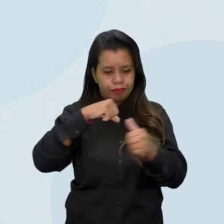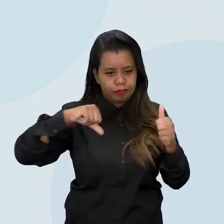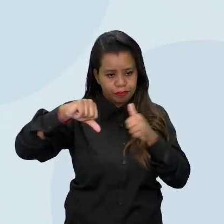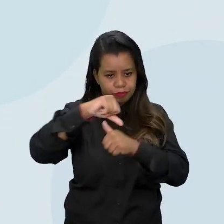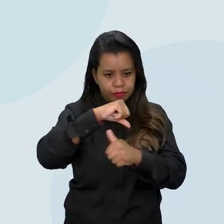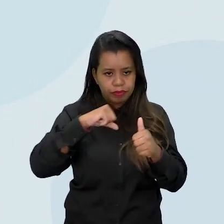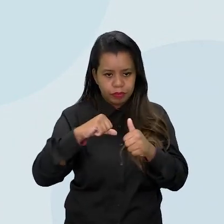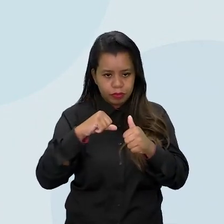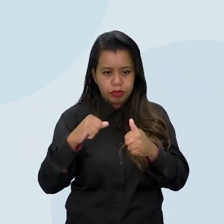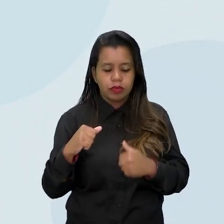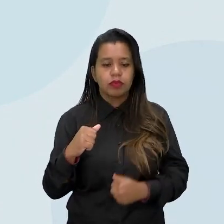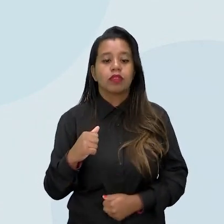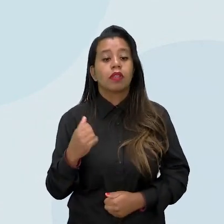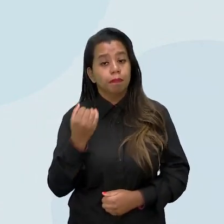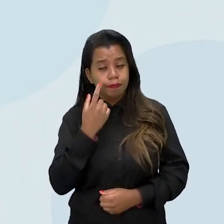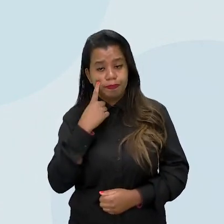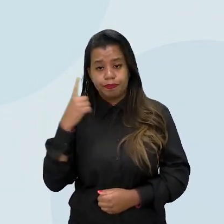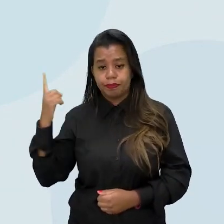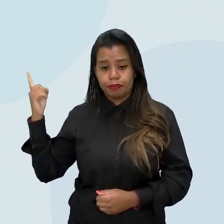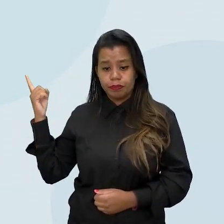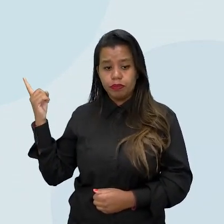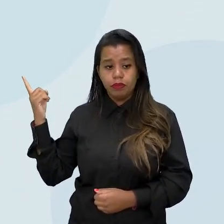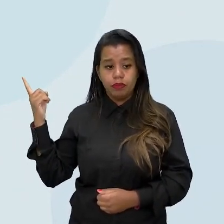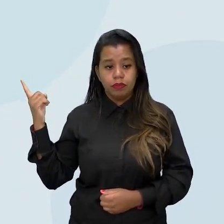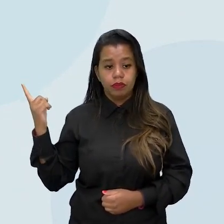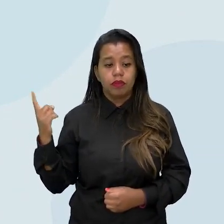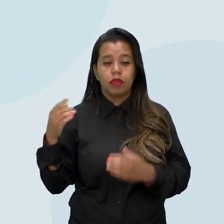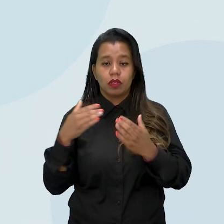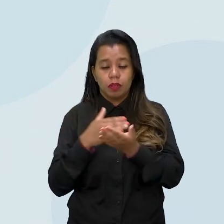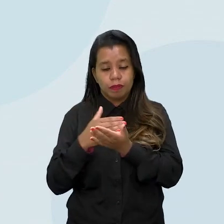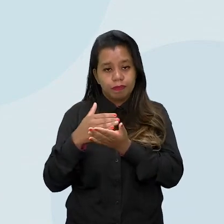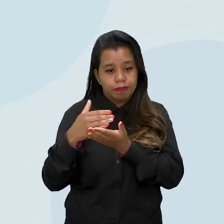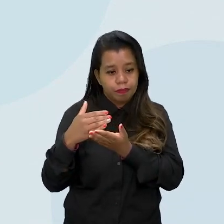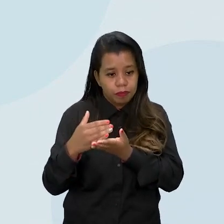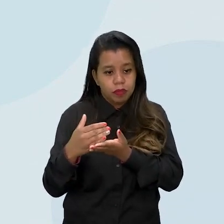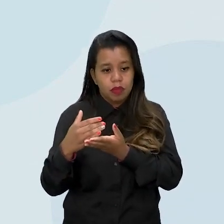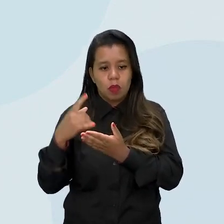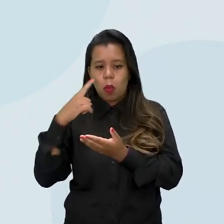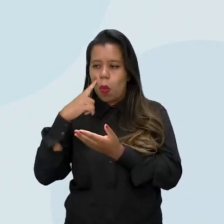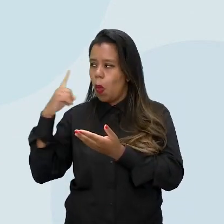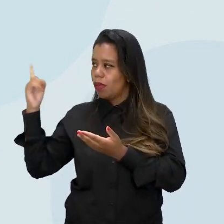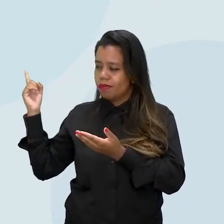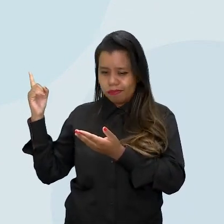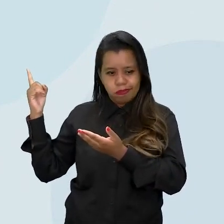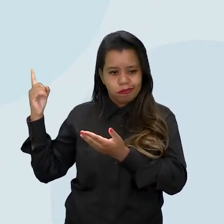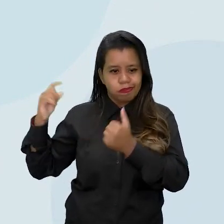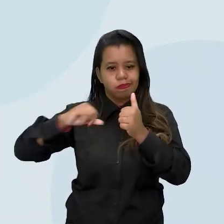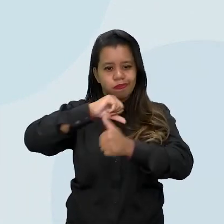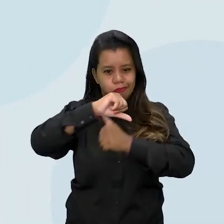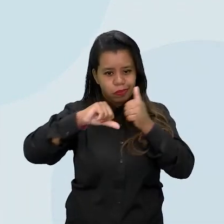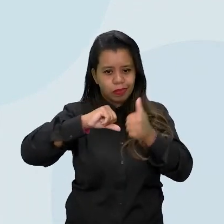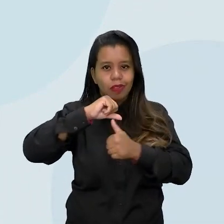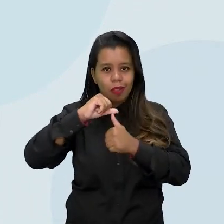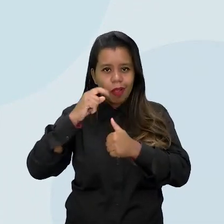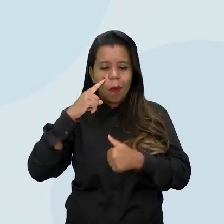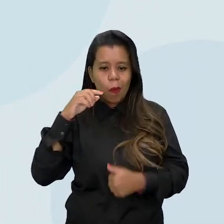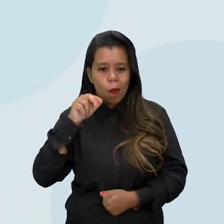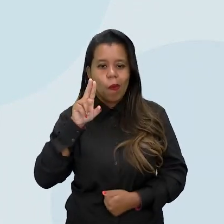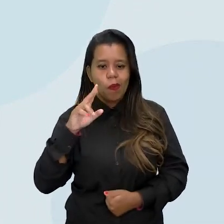eficiência energética? É do total de energia que você recebe, o que o receptor aproveita em algo útil e o que